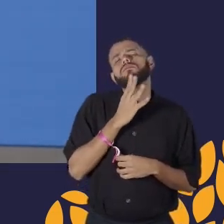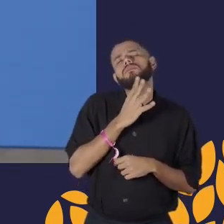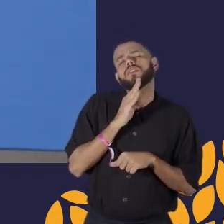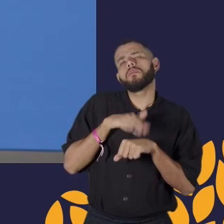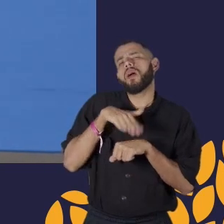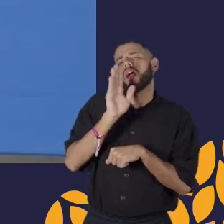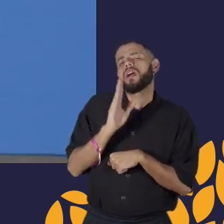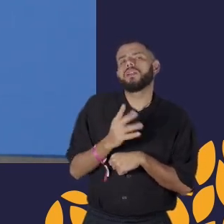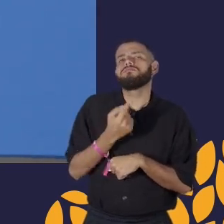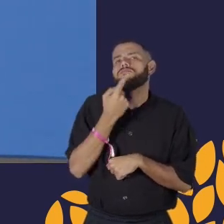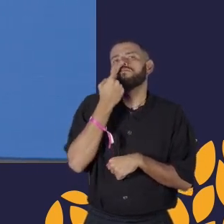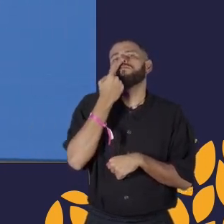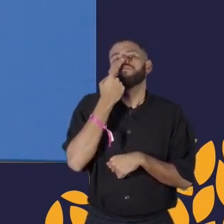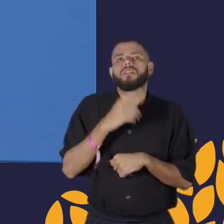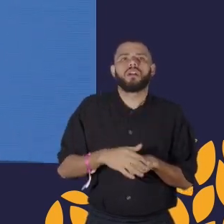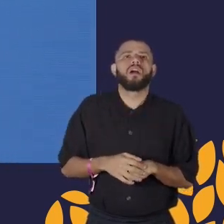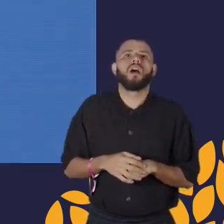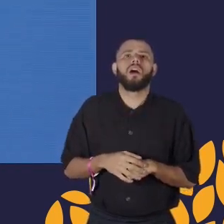flores vão vir com